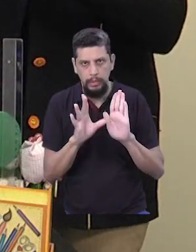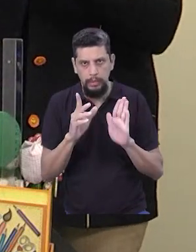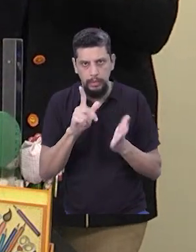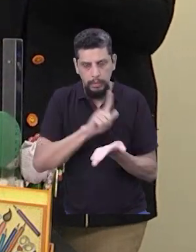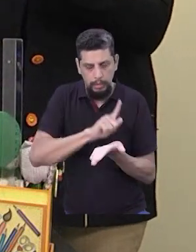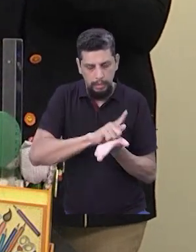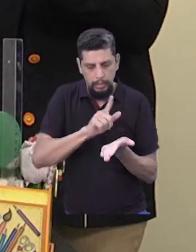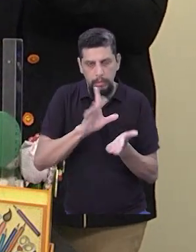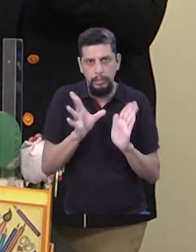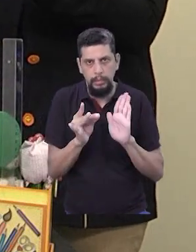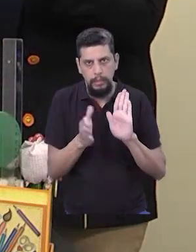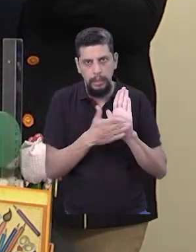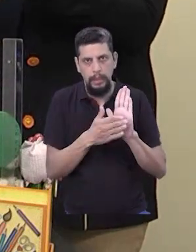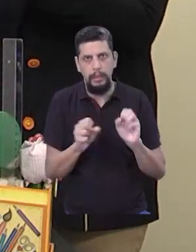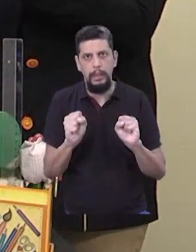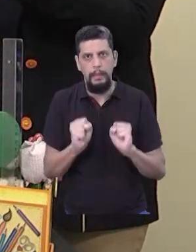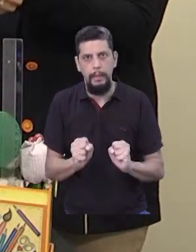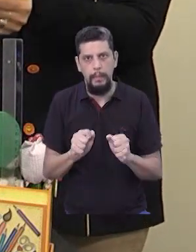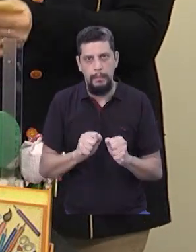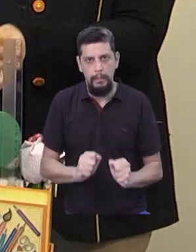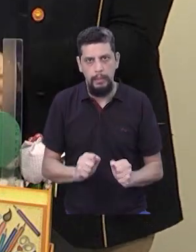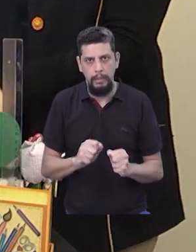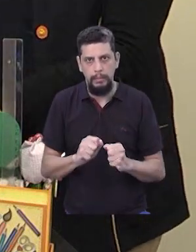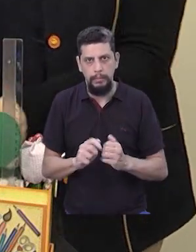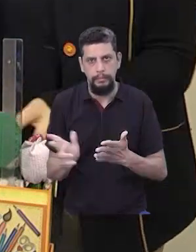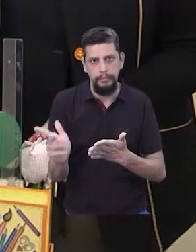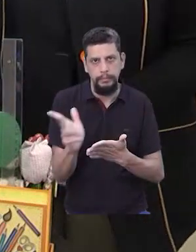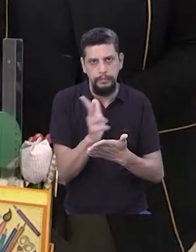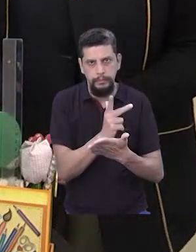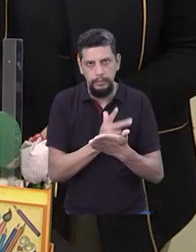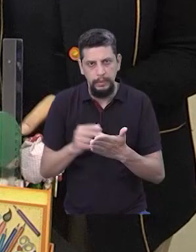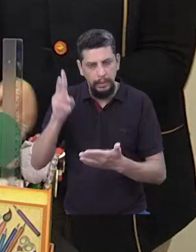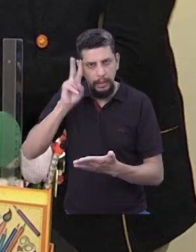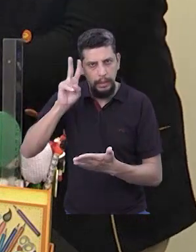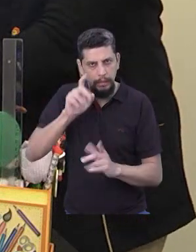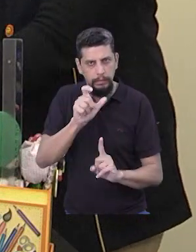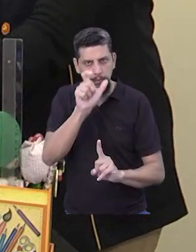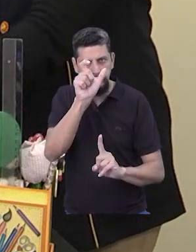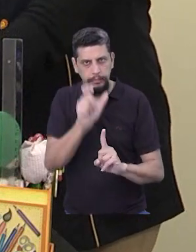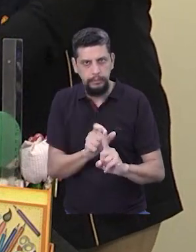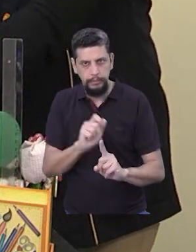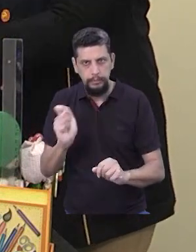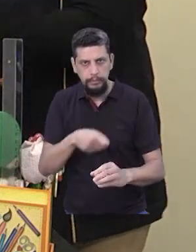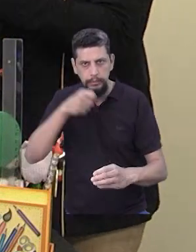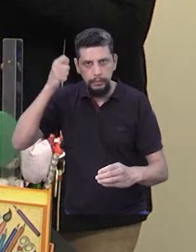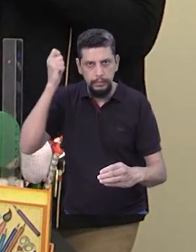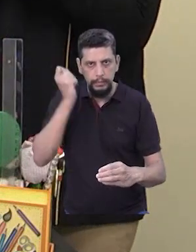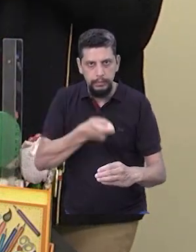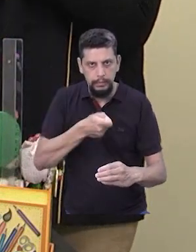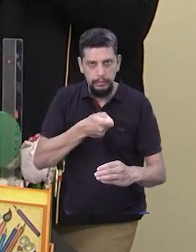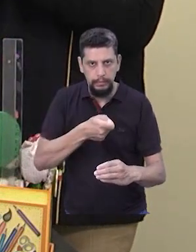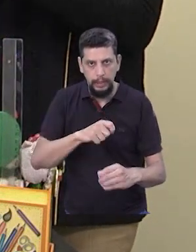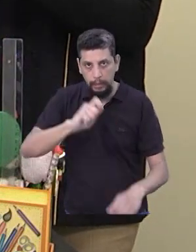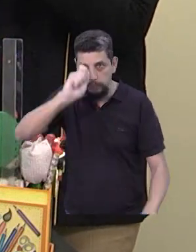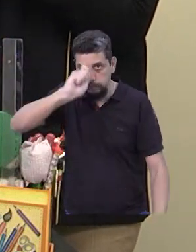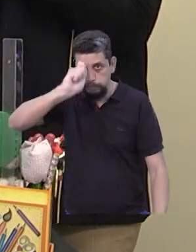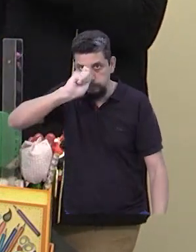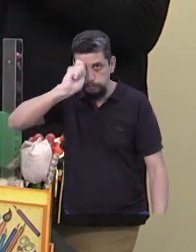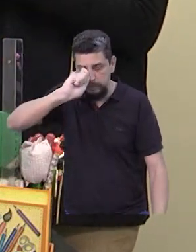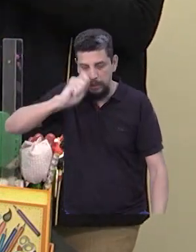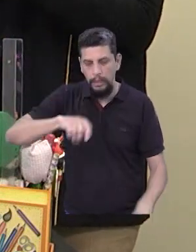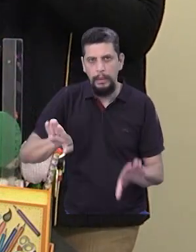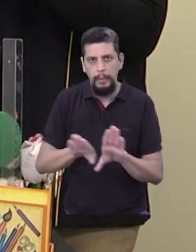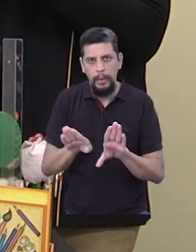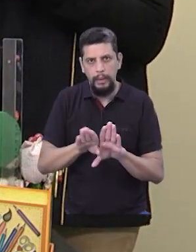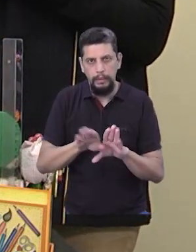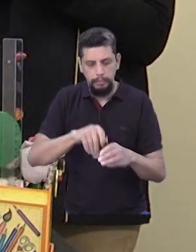de papel, né? Isso, ou você pode desenhar algo que lembre o mágico Botura, por exemplo, a cartola, né,